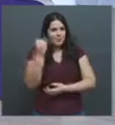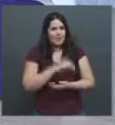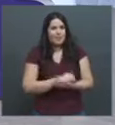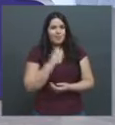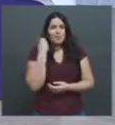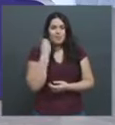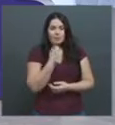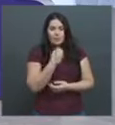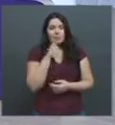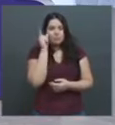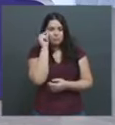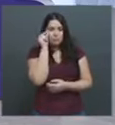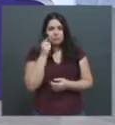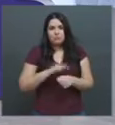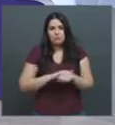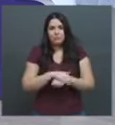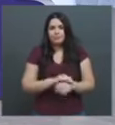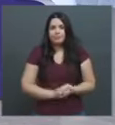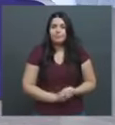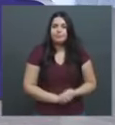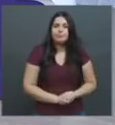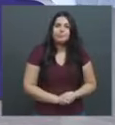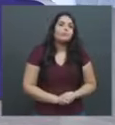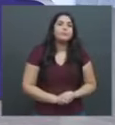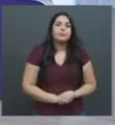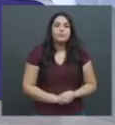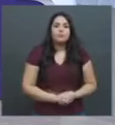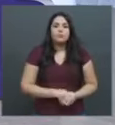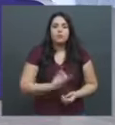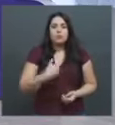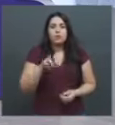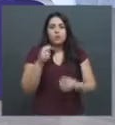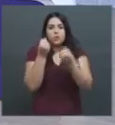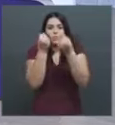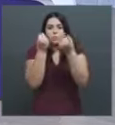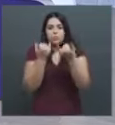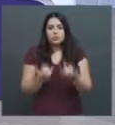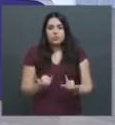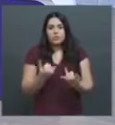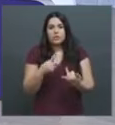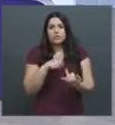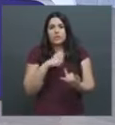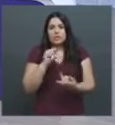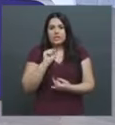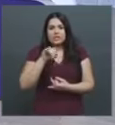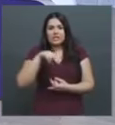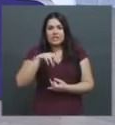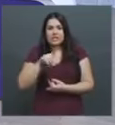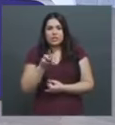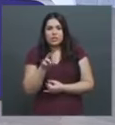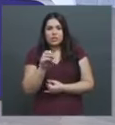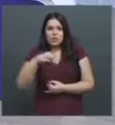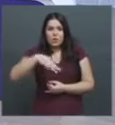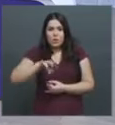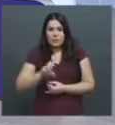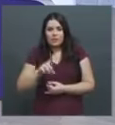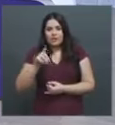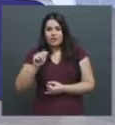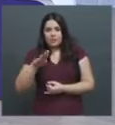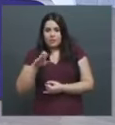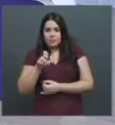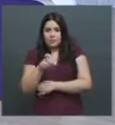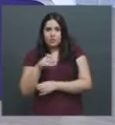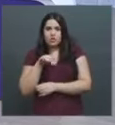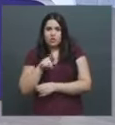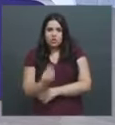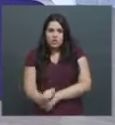noite de sono. Sim. E doutor, explica para a gente, existe a síndrome da bexiga dolorosa, é isso mesmo?